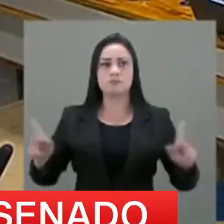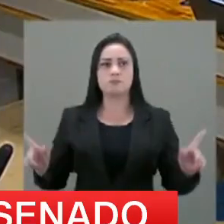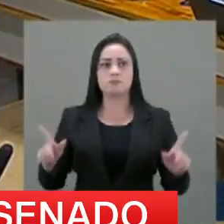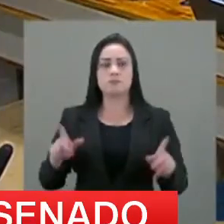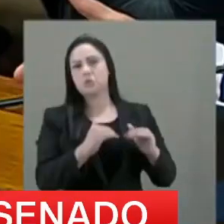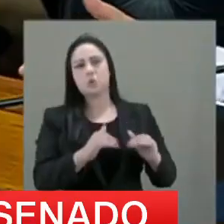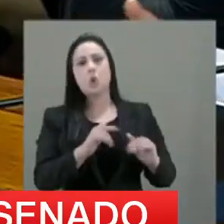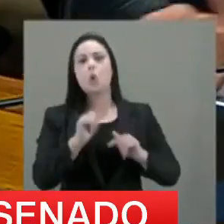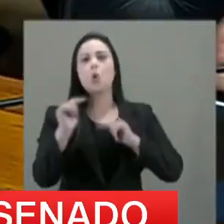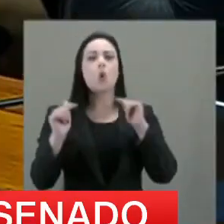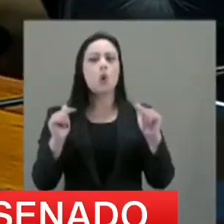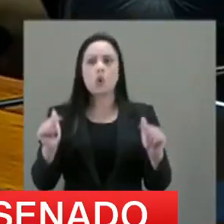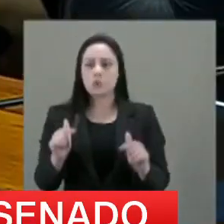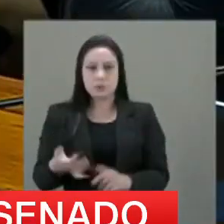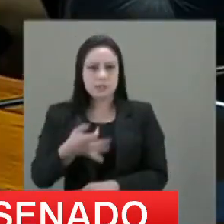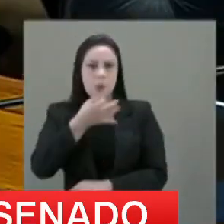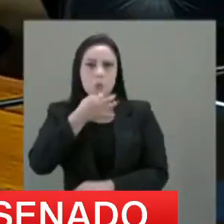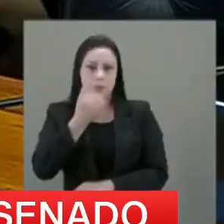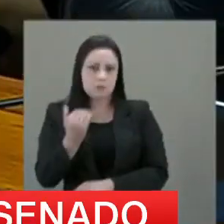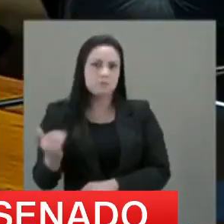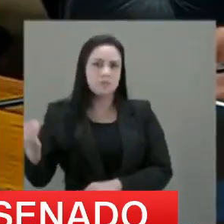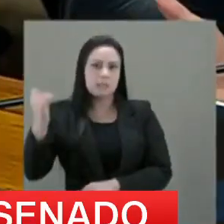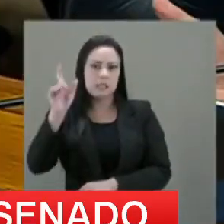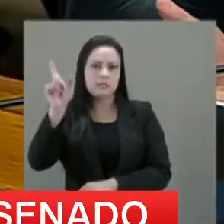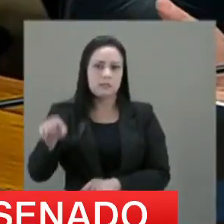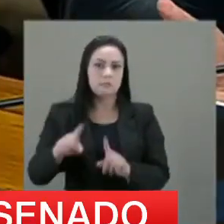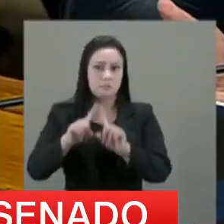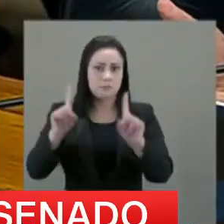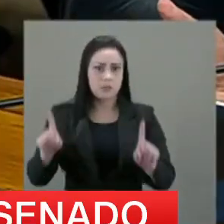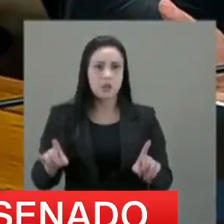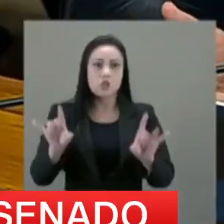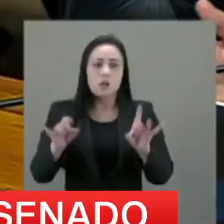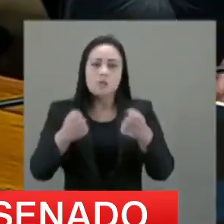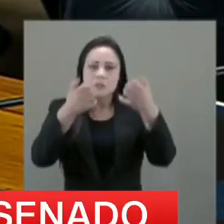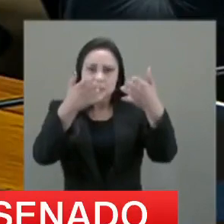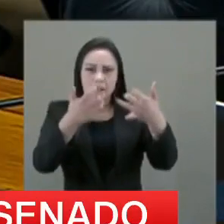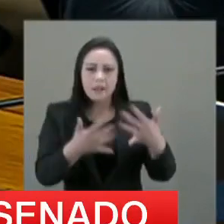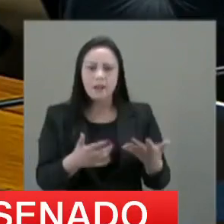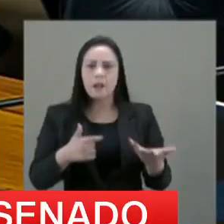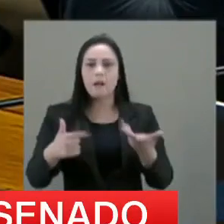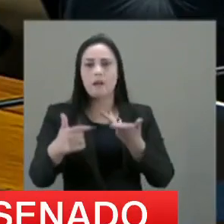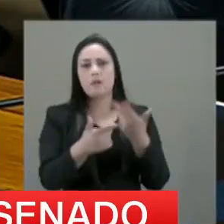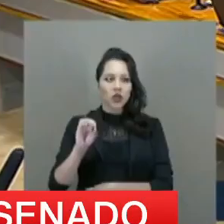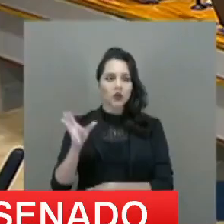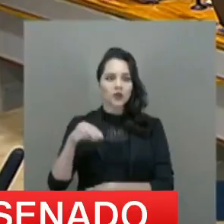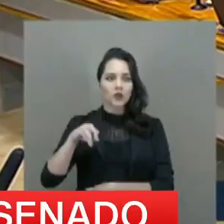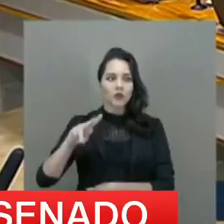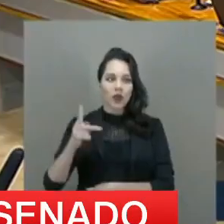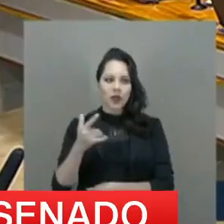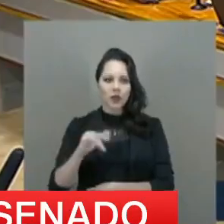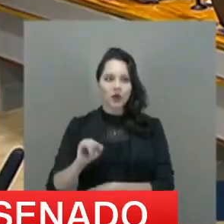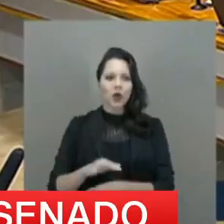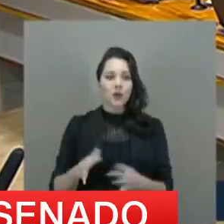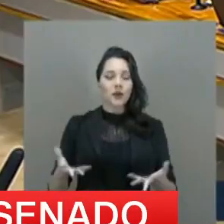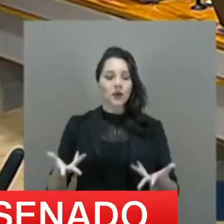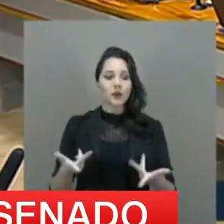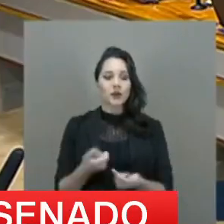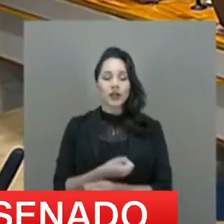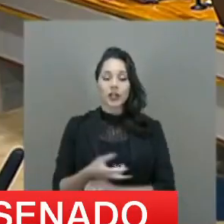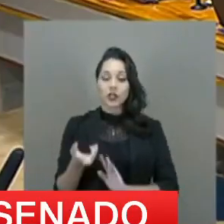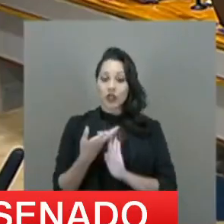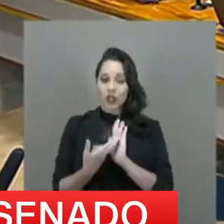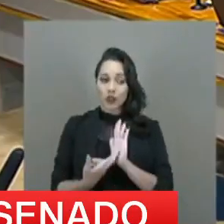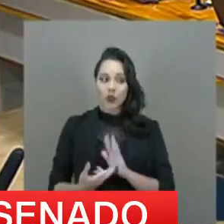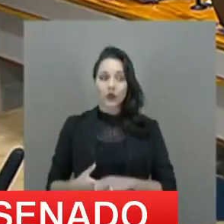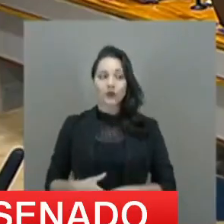marcada e seguiu como realmente previsto. No final do encontro, ontem também, o Pacheco disse que o Senado vai trabalhar por